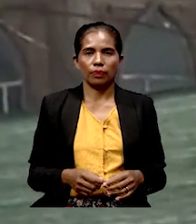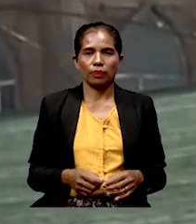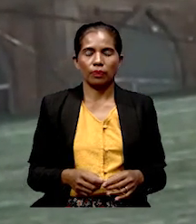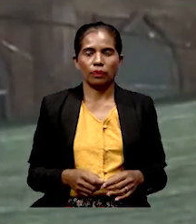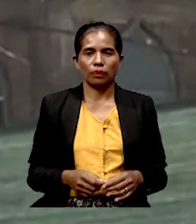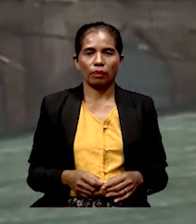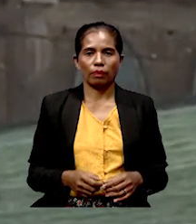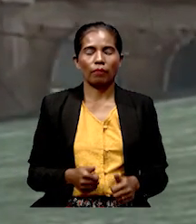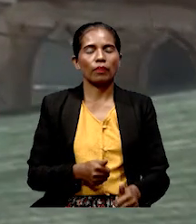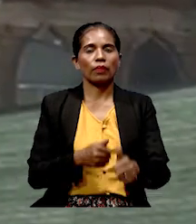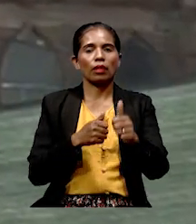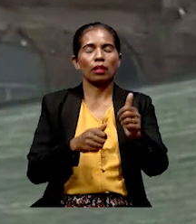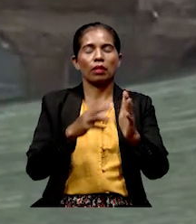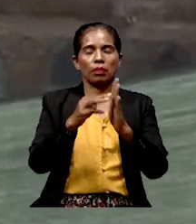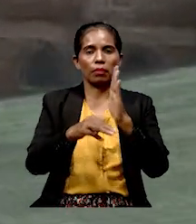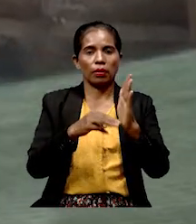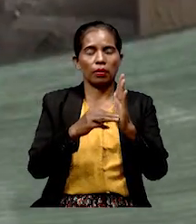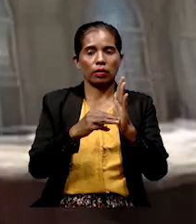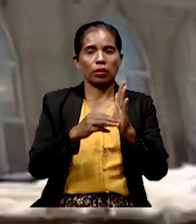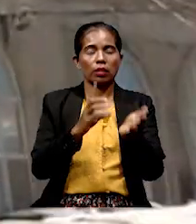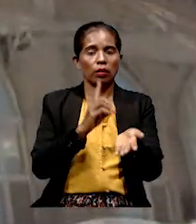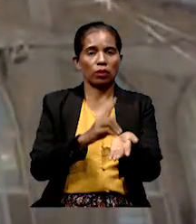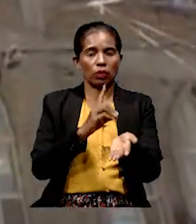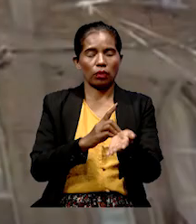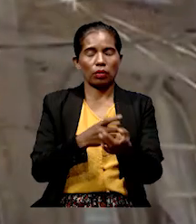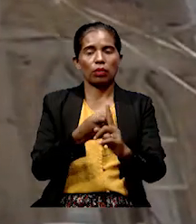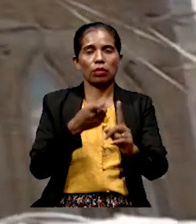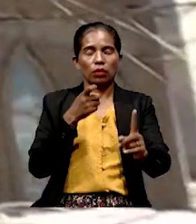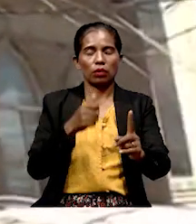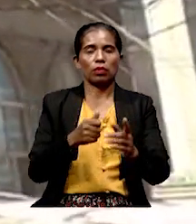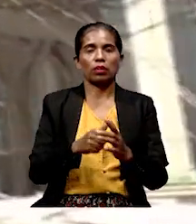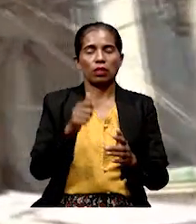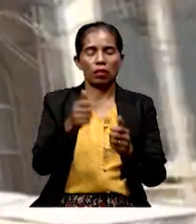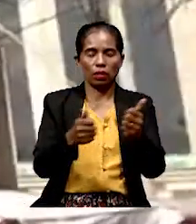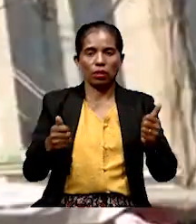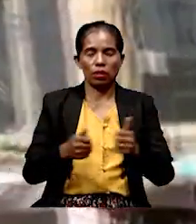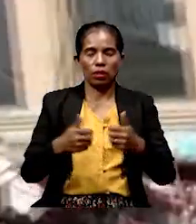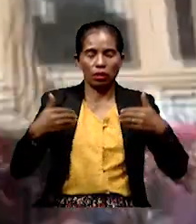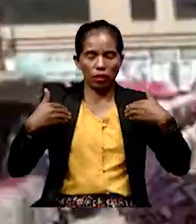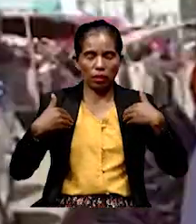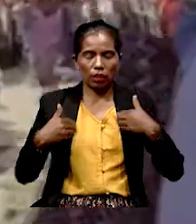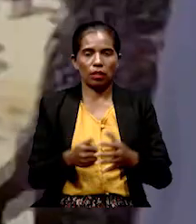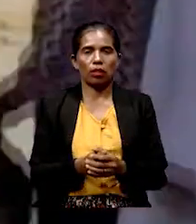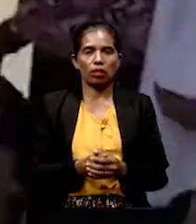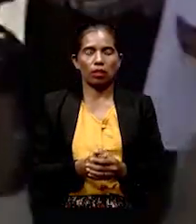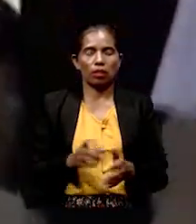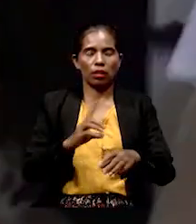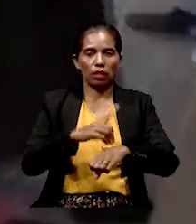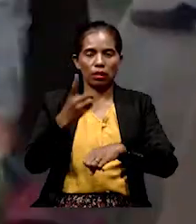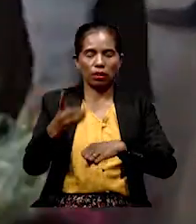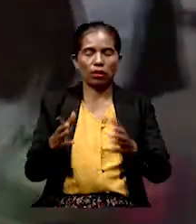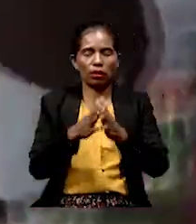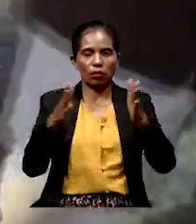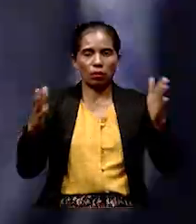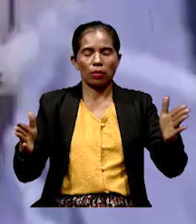Por fonte médica local Afeganistão, nebecita a agência Associated Press, acontecimento explosão bot nebe acontece em Mesquita